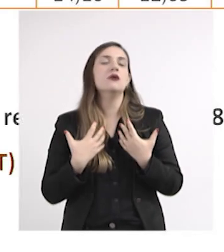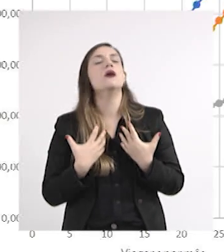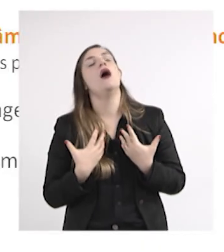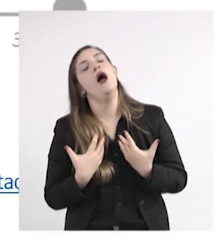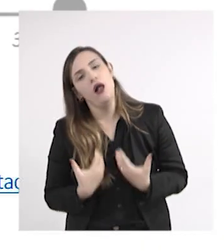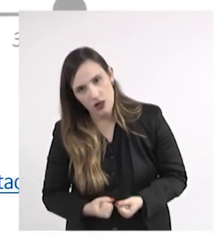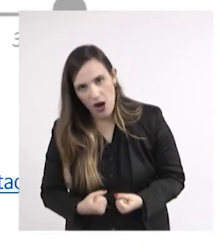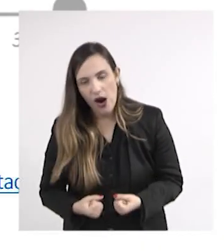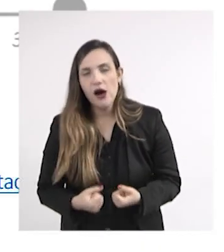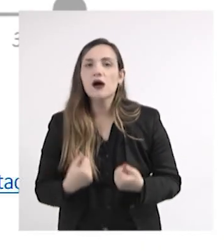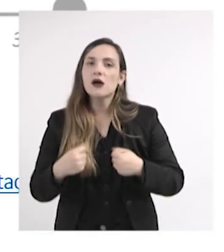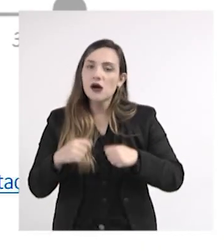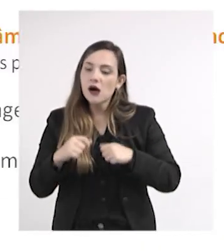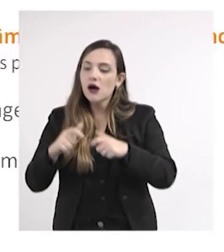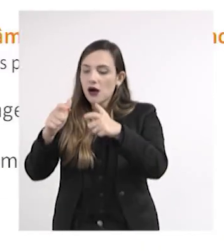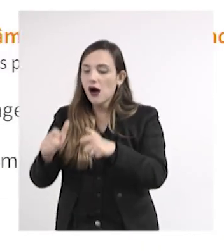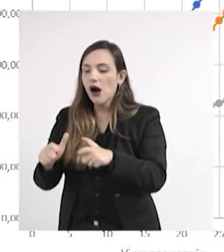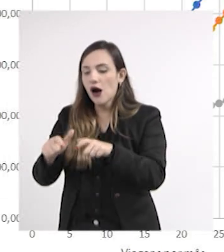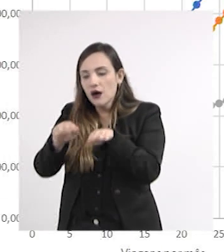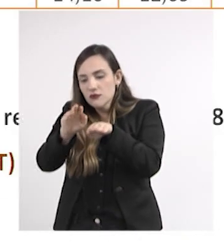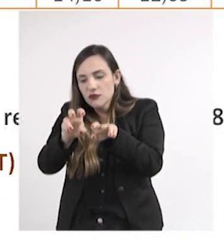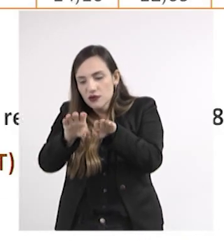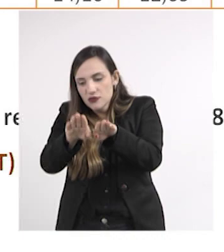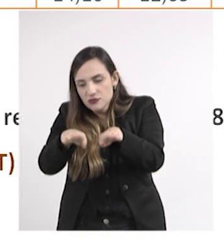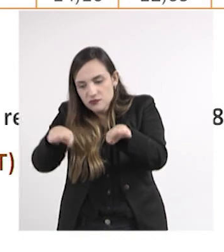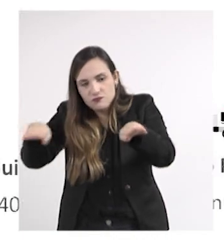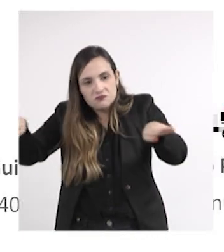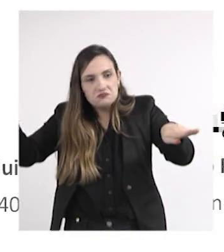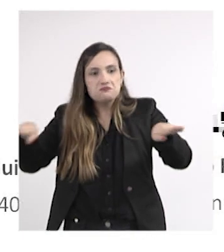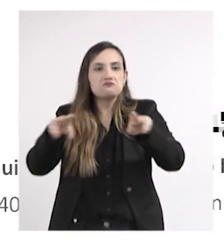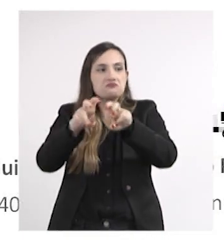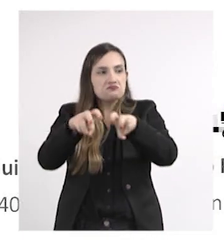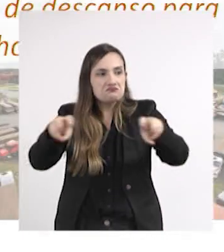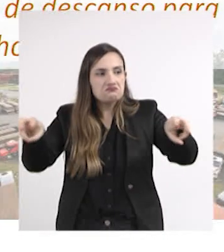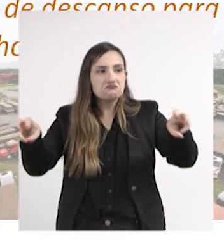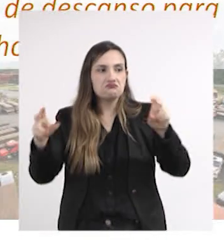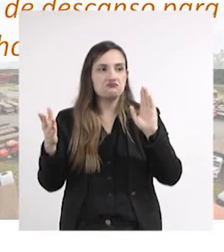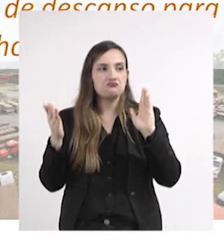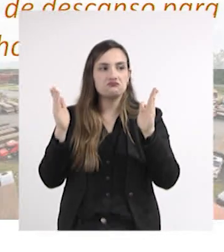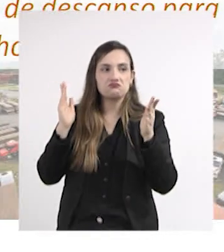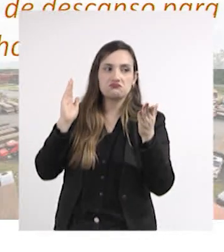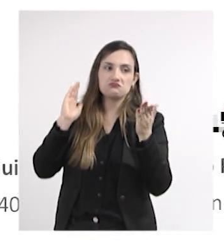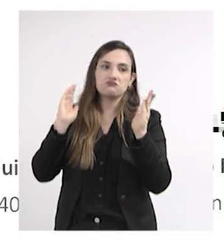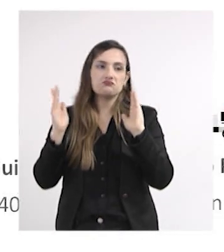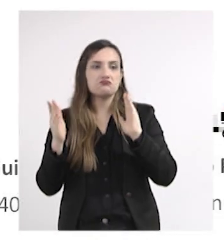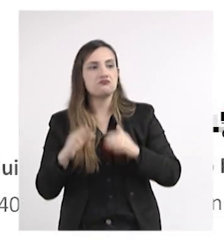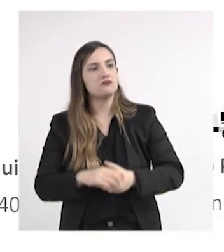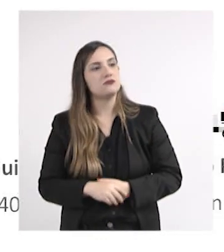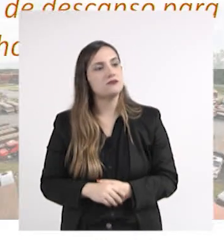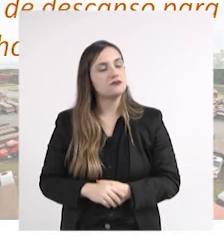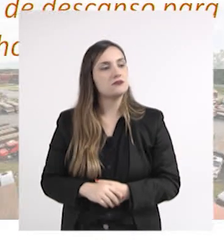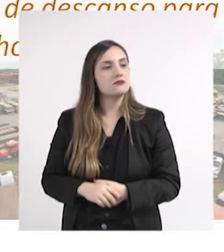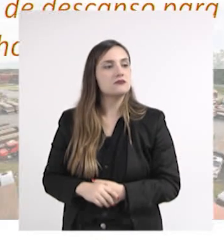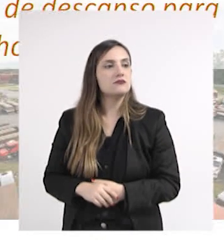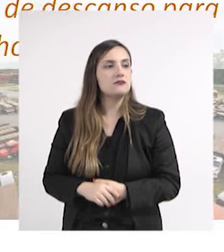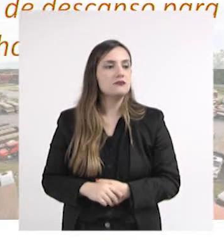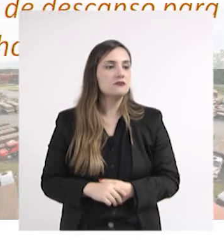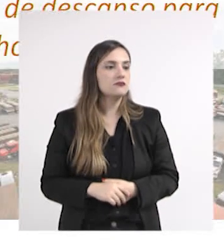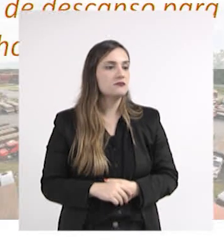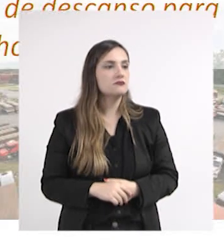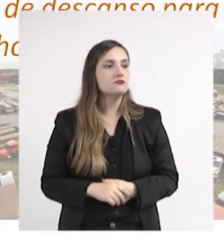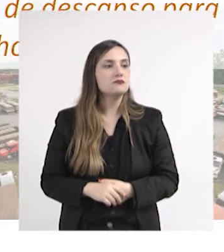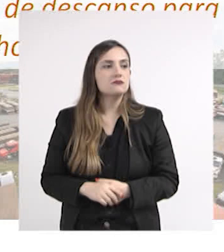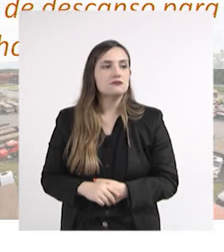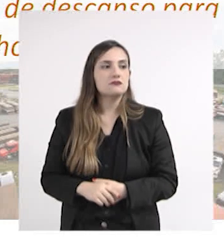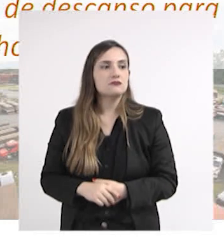trabalhos logísticos para o transporte das riquezas nacionais. Temos também aqui não